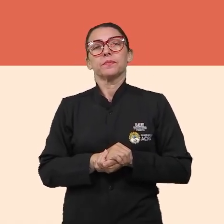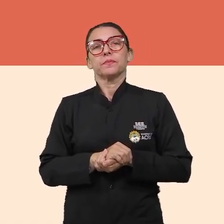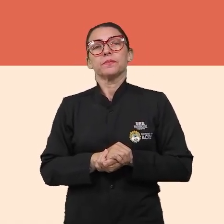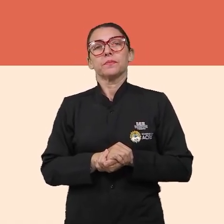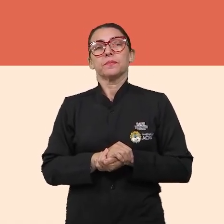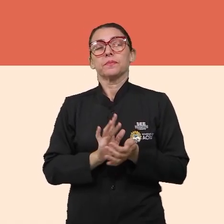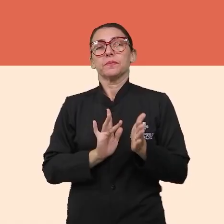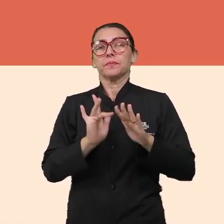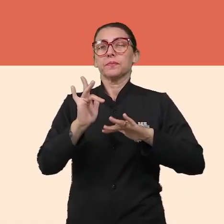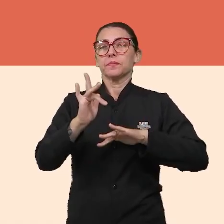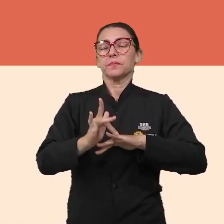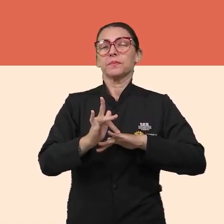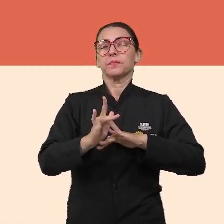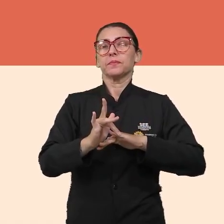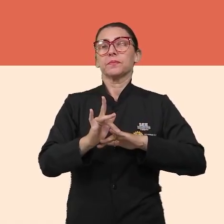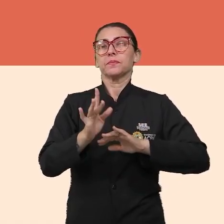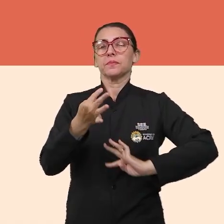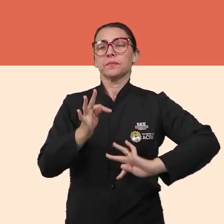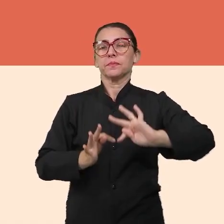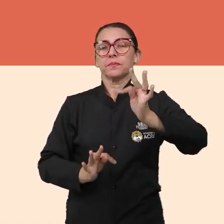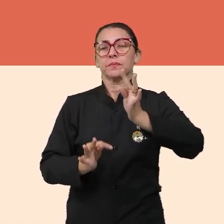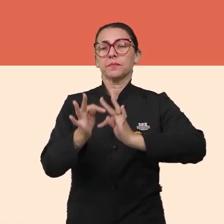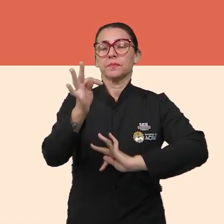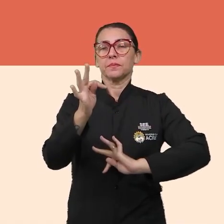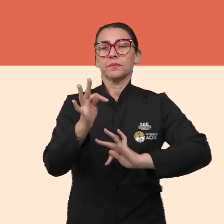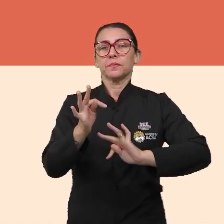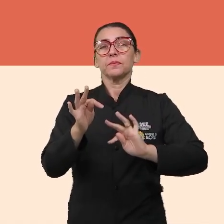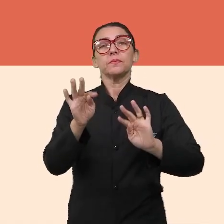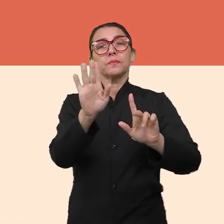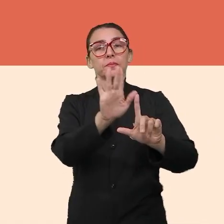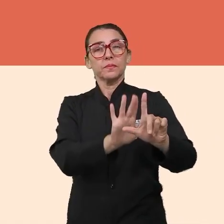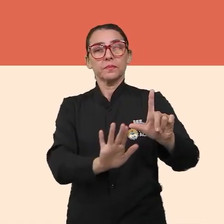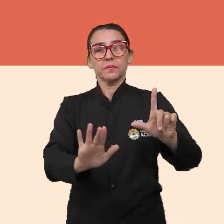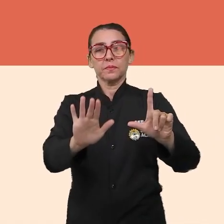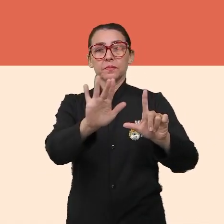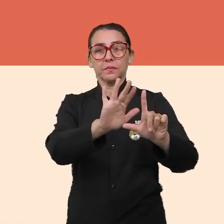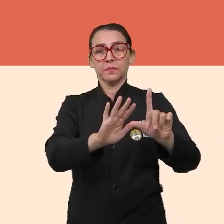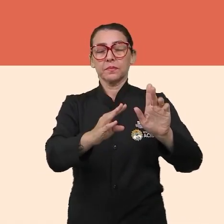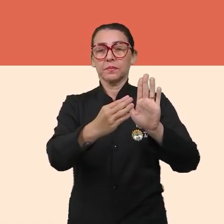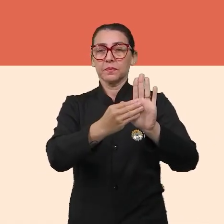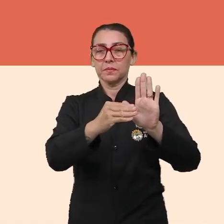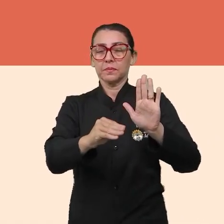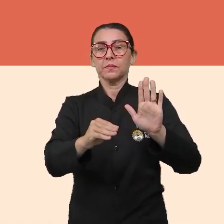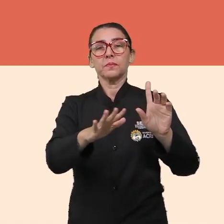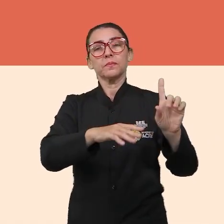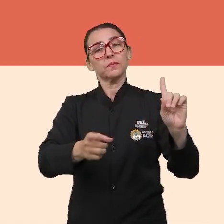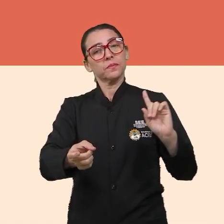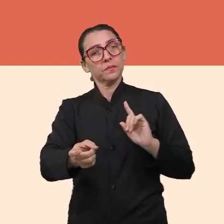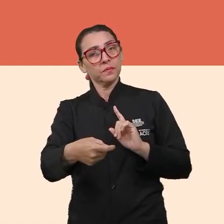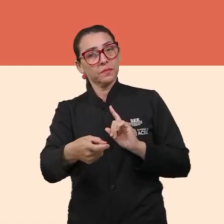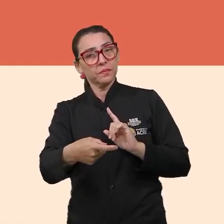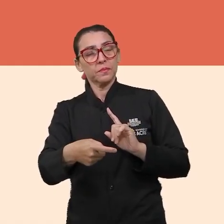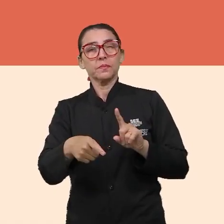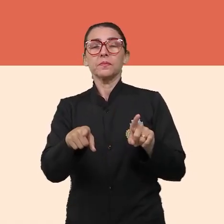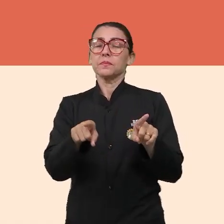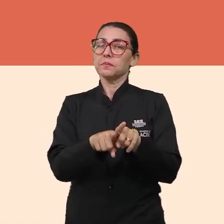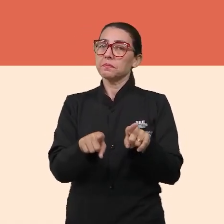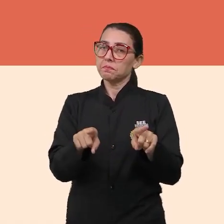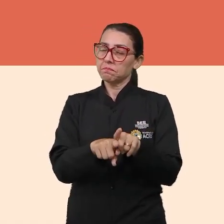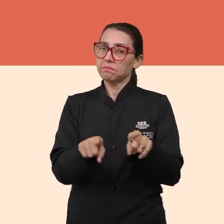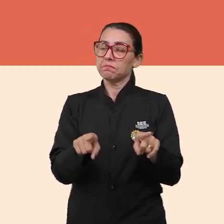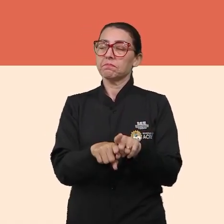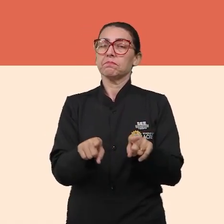das redes sociais, da tecnologia mesmo. As plataformas de mídia social, como o TikTok,